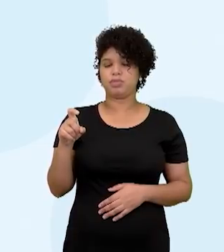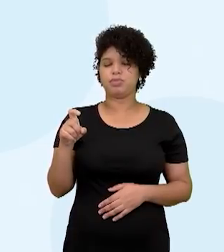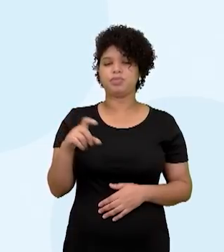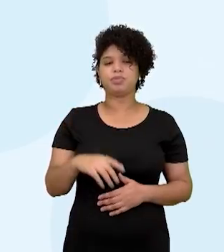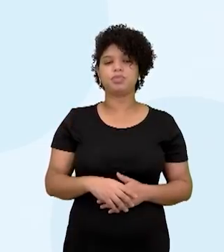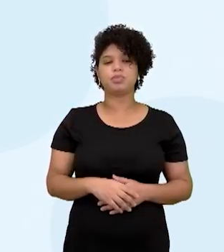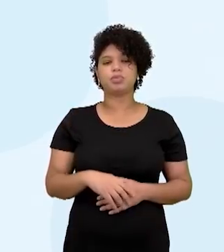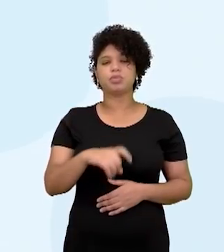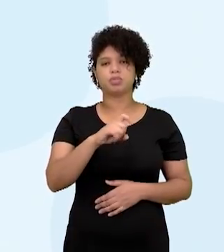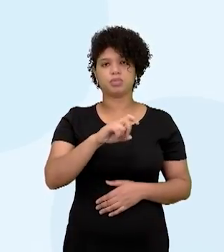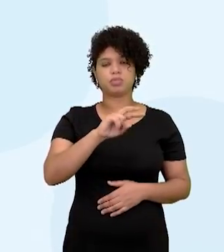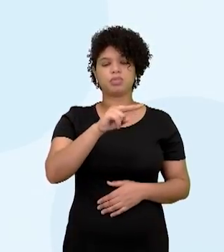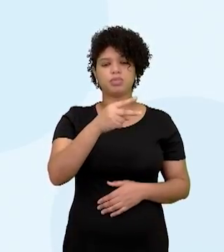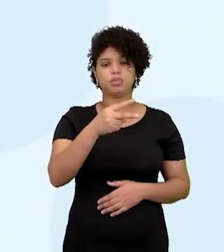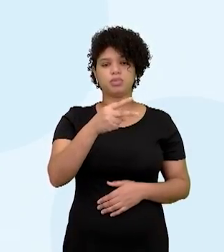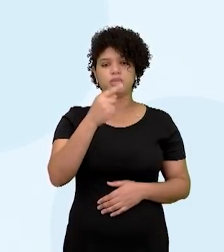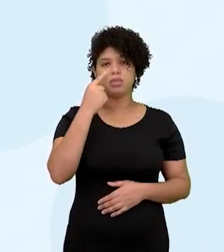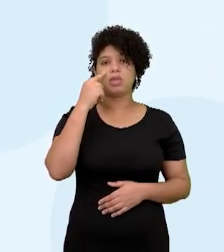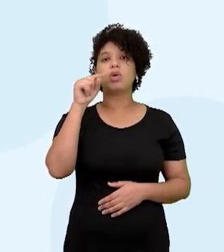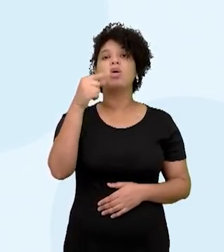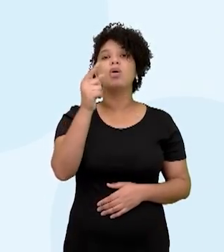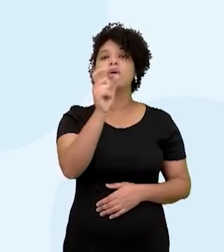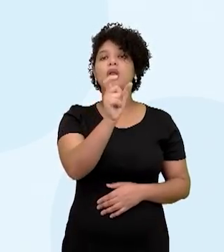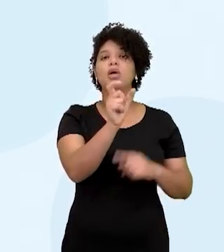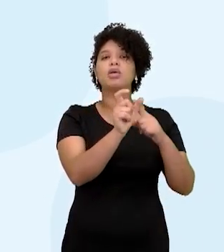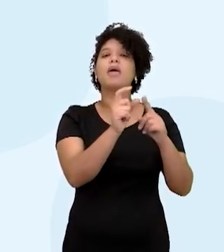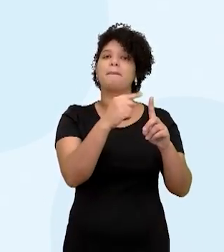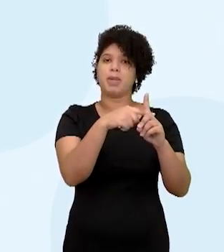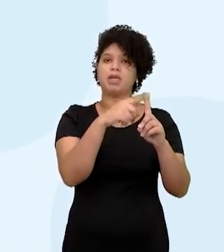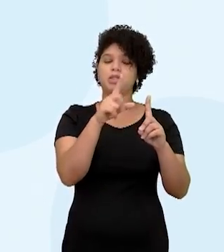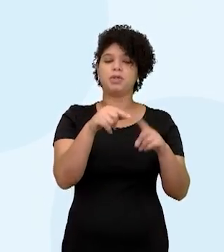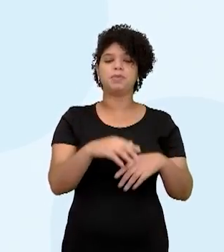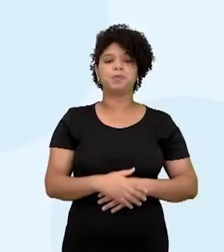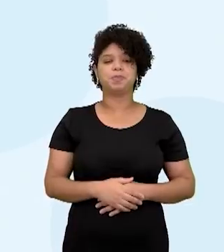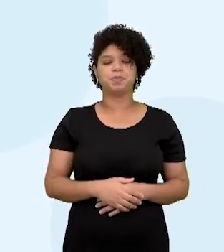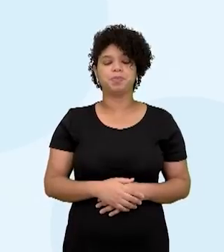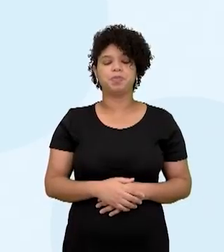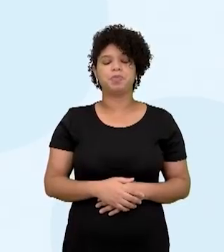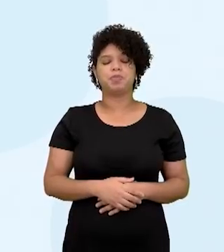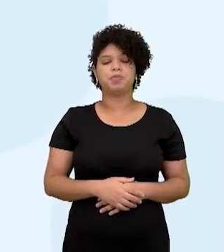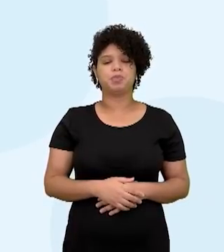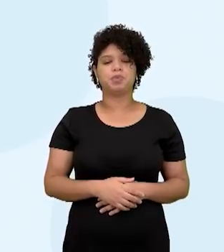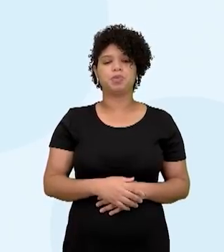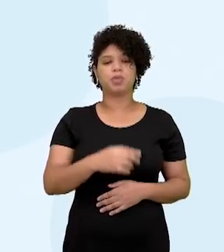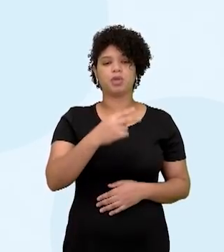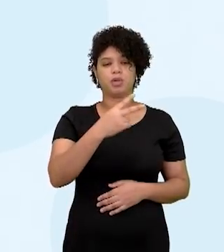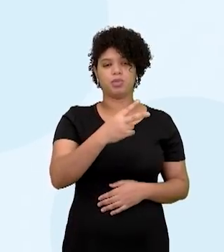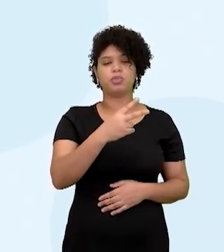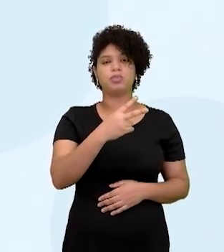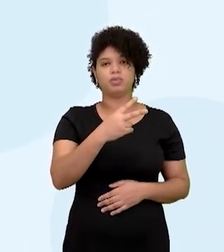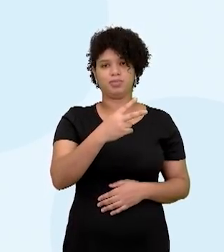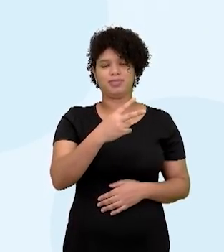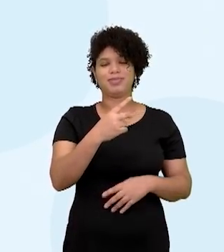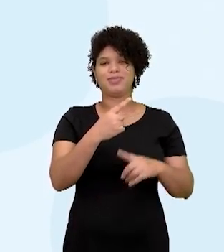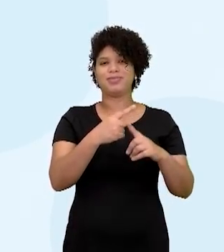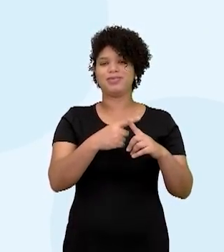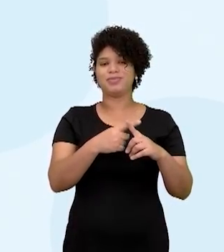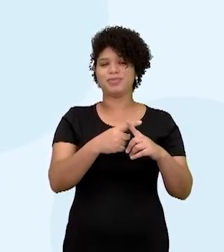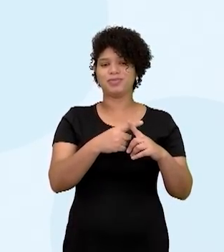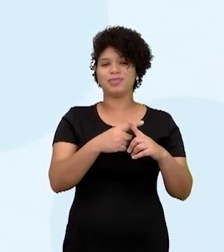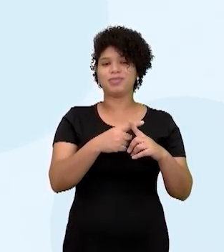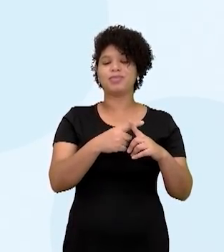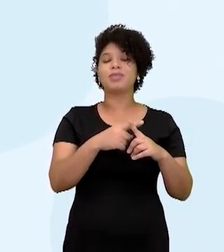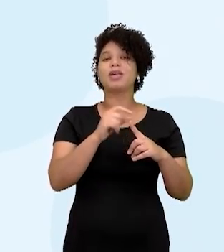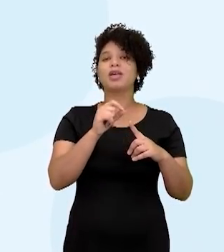x elevado ao quadrado. O sinal lá no meio é mais, então aqui é mais, porque é quadrado da soma. Duas vezes o primeiro termo,